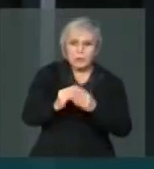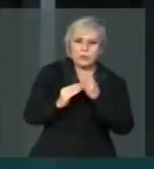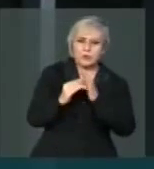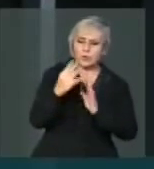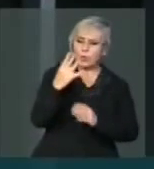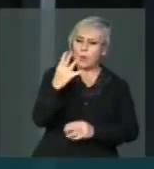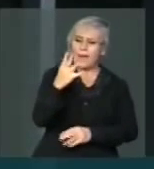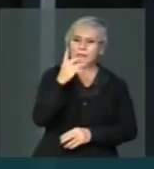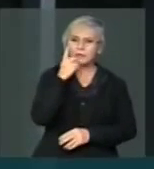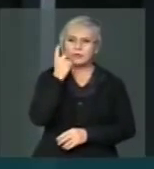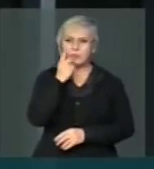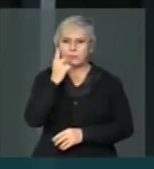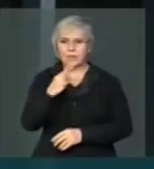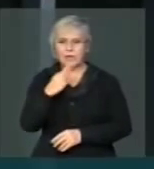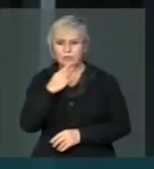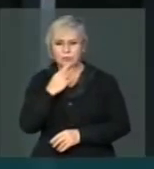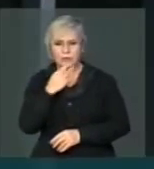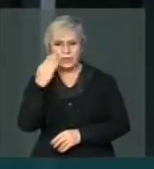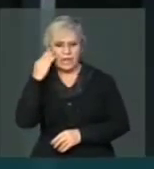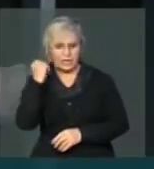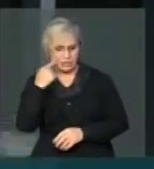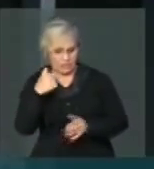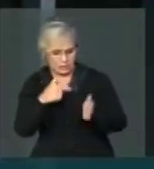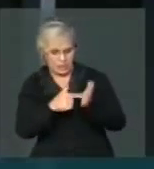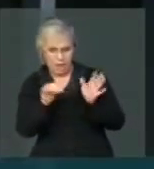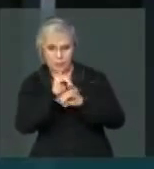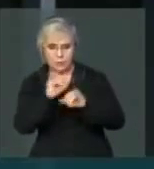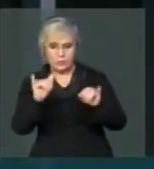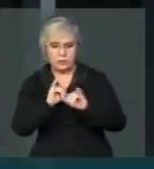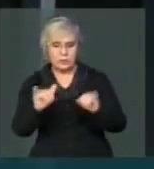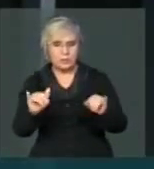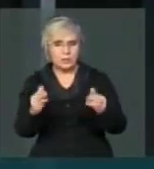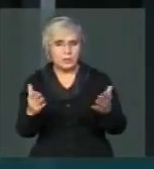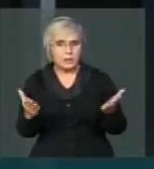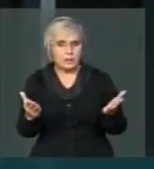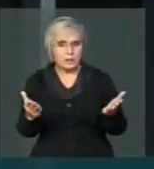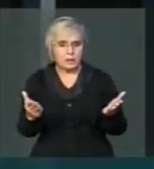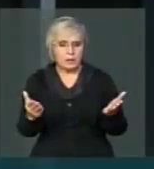essas informações é estado policial,